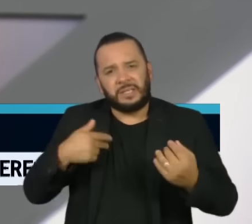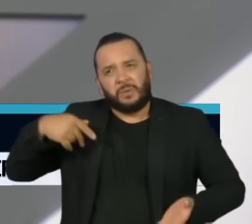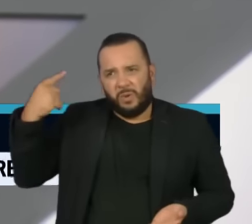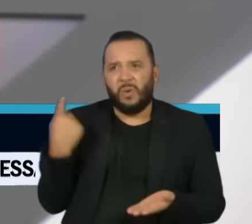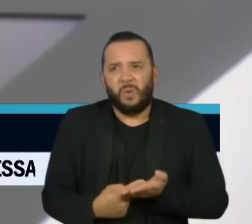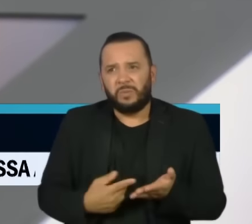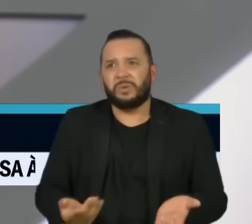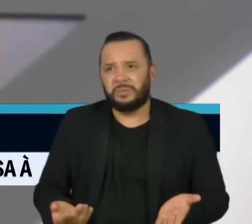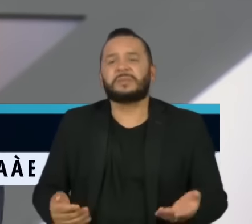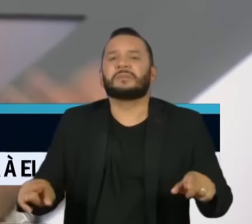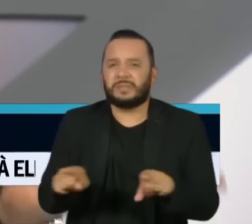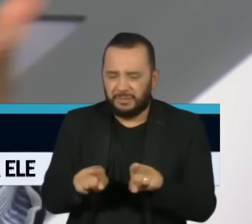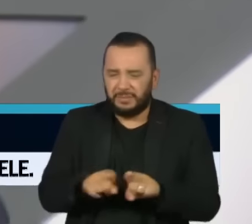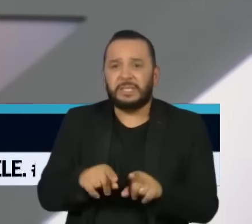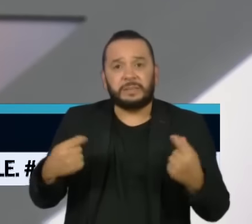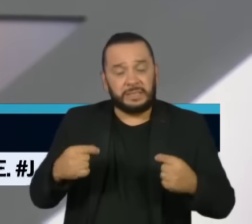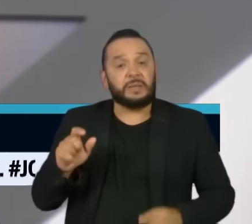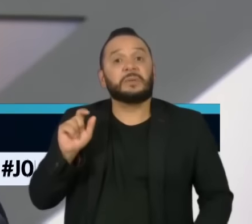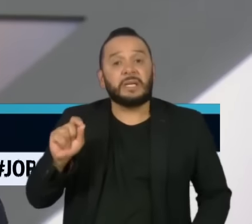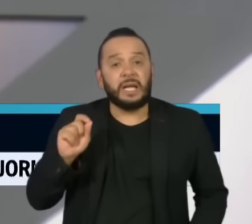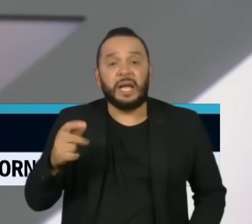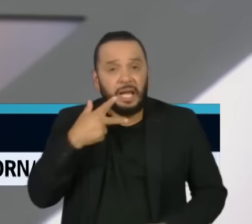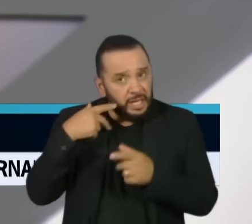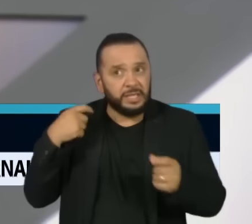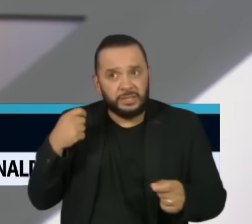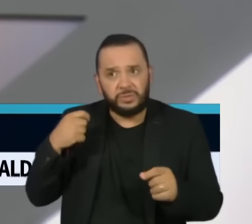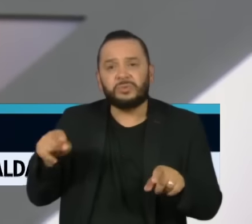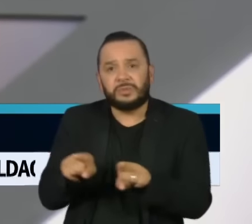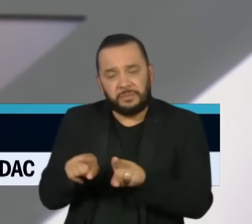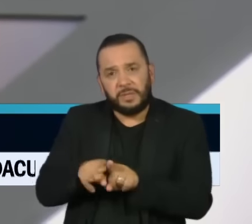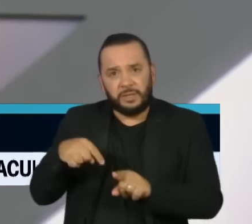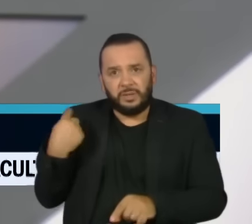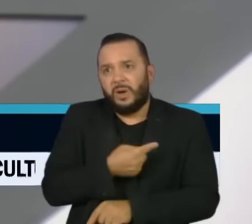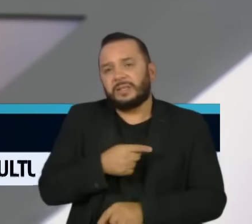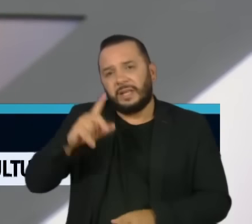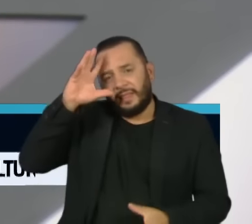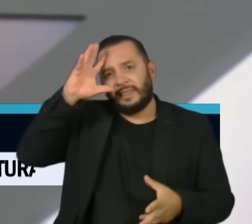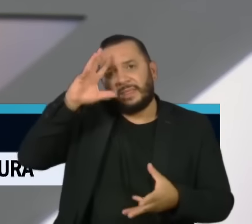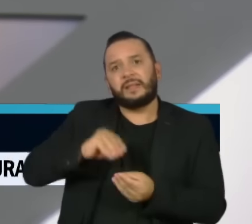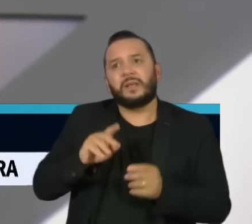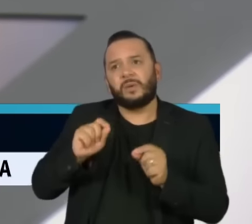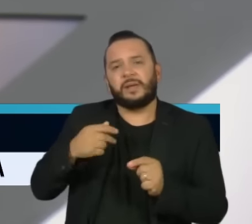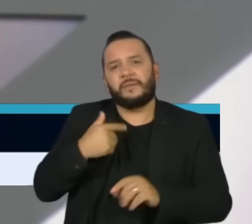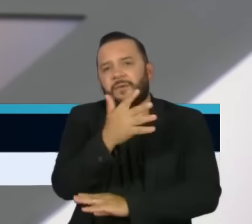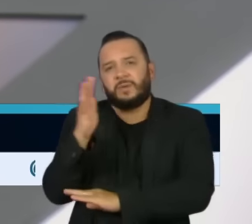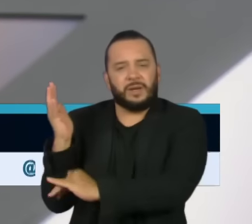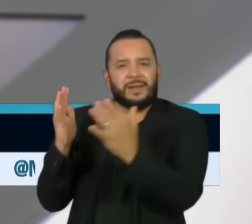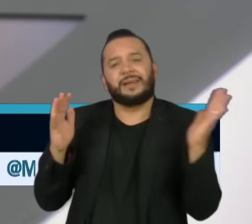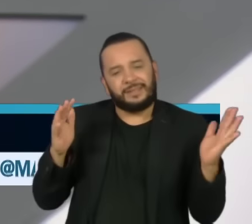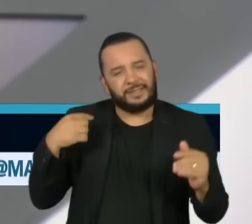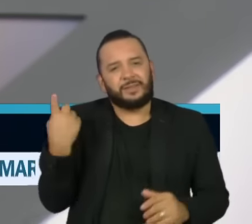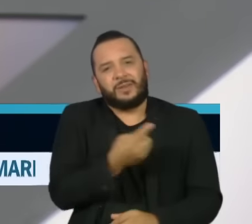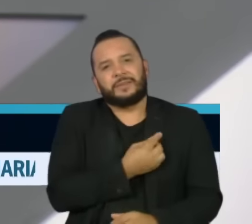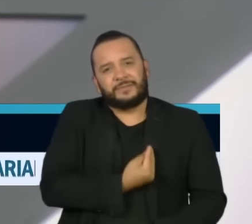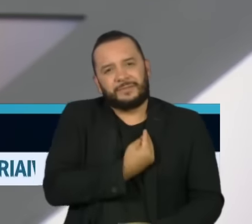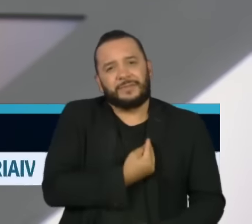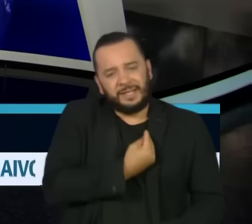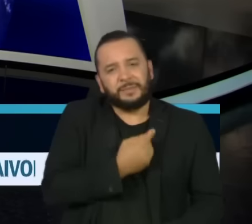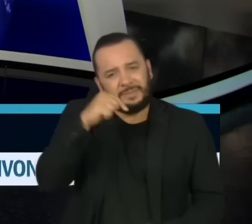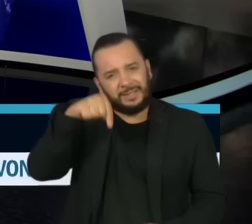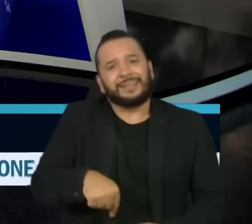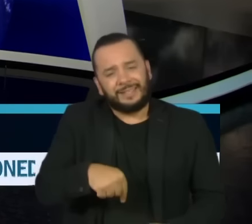compromisso e nós precisamos que, tanto quanto os índios, compreendamos que a floresta é a nossa casa e o rio é a nossa fonte de vida.